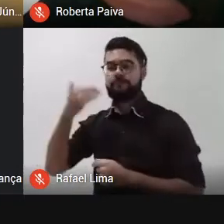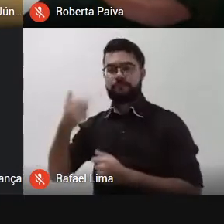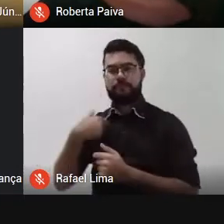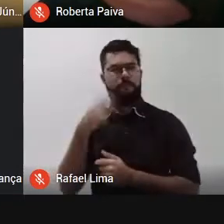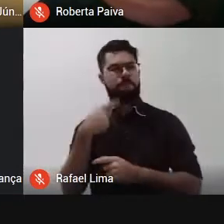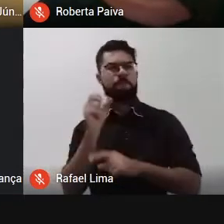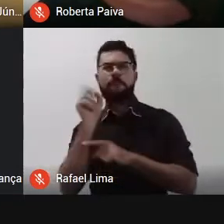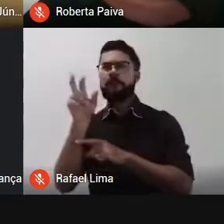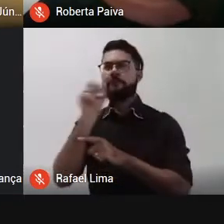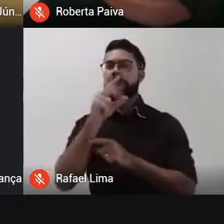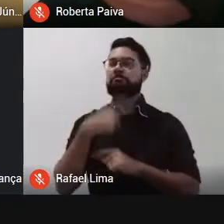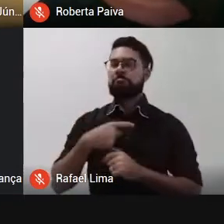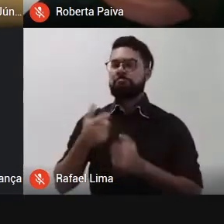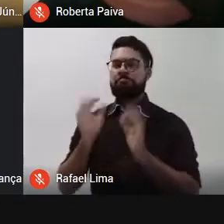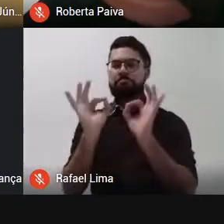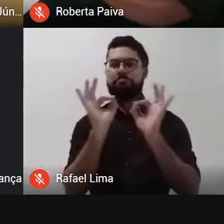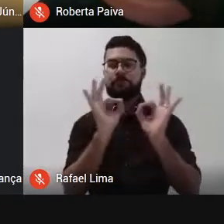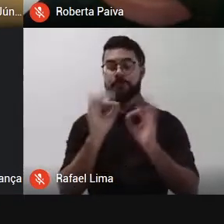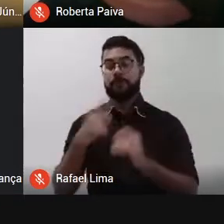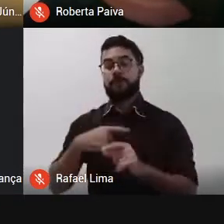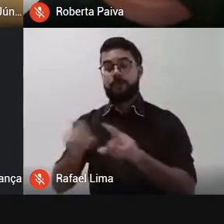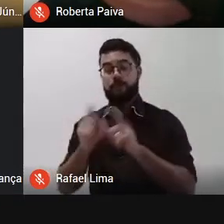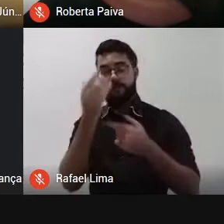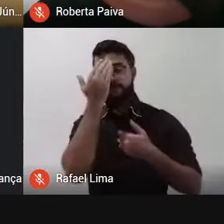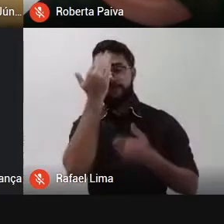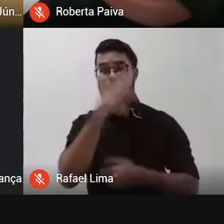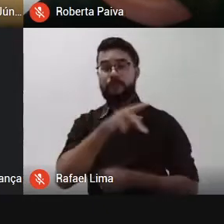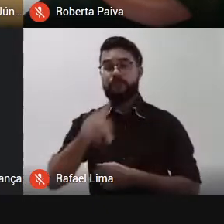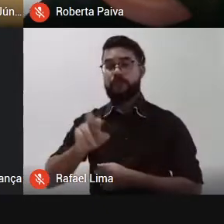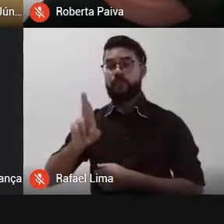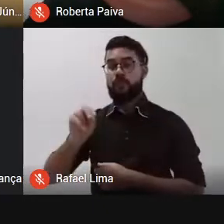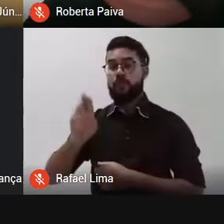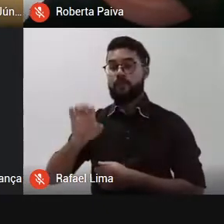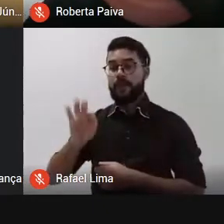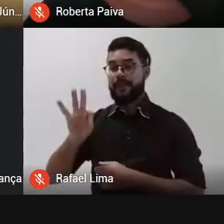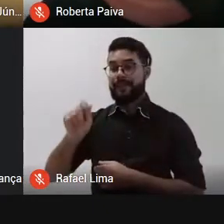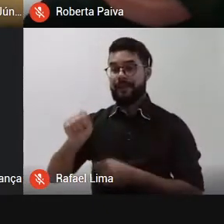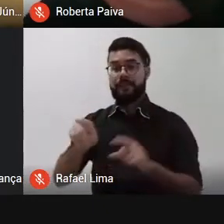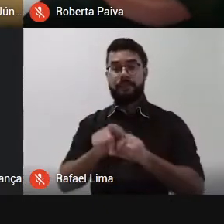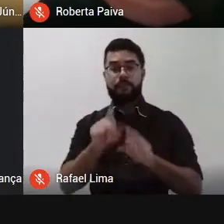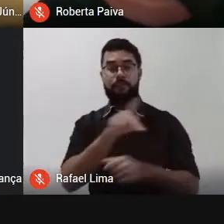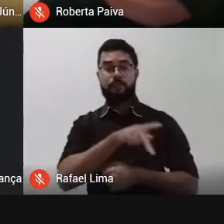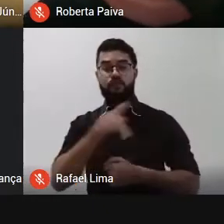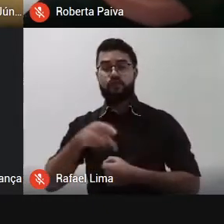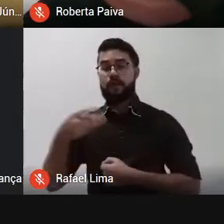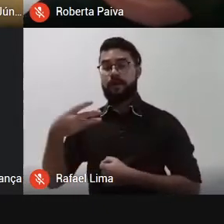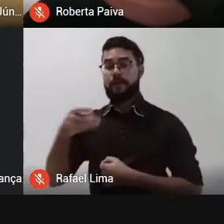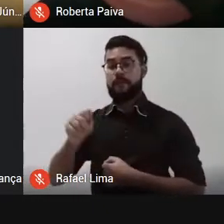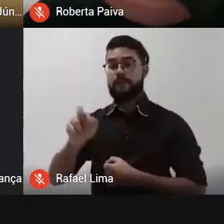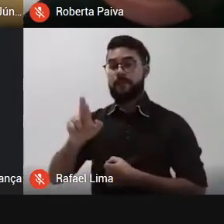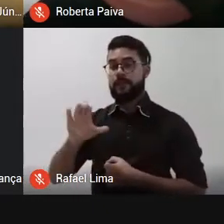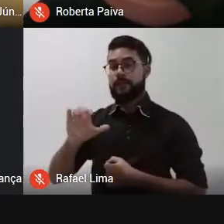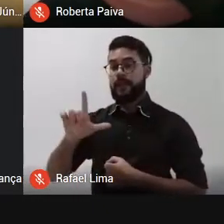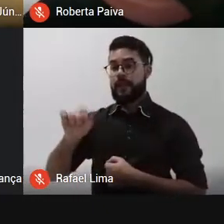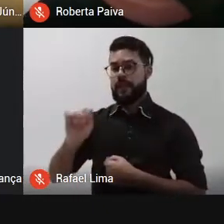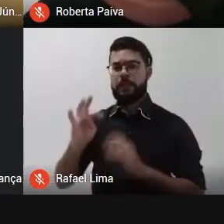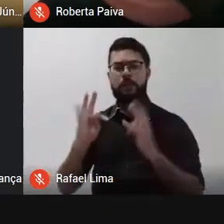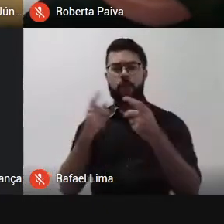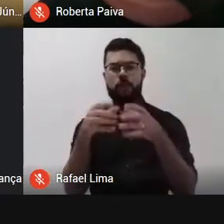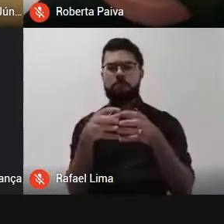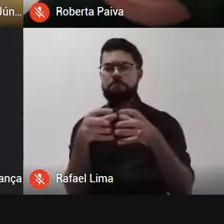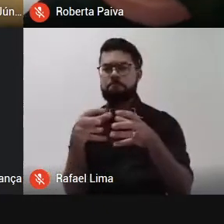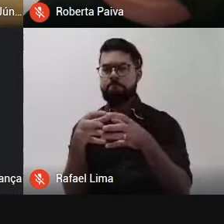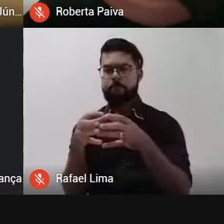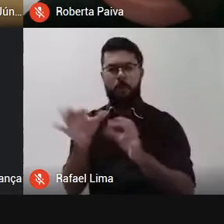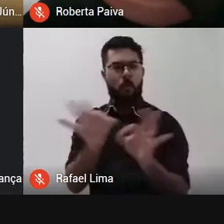Em especial a professora Roberta e a professora Marcela, né, que organizaram, e toda a equipe que organizou, muito